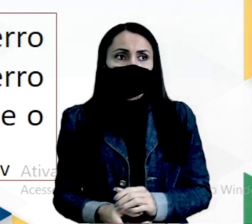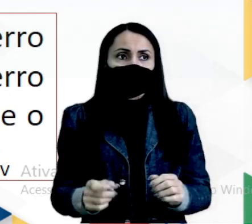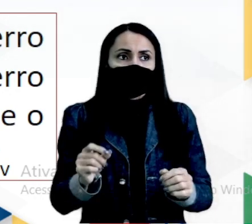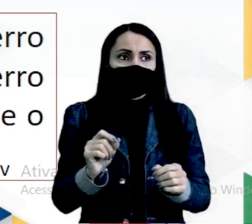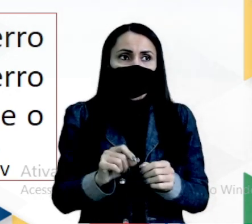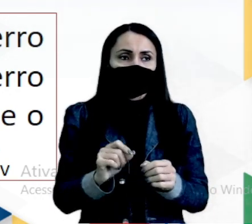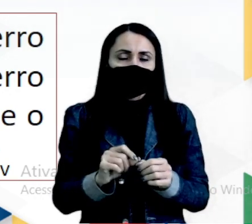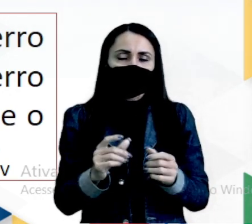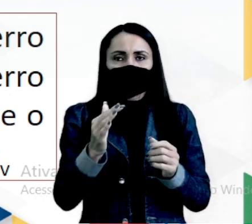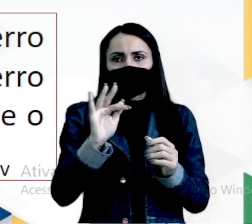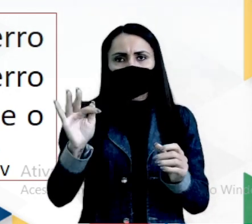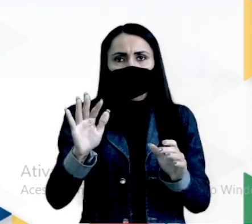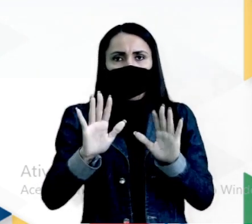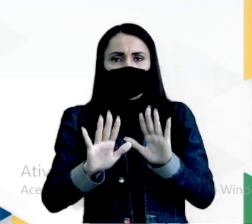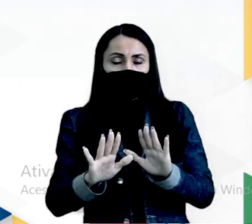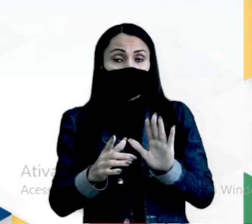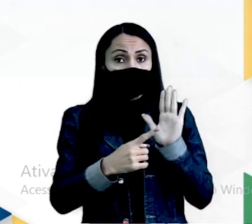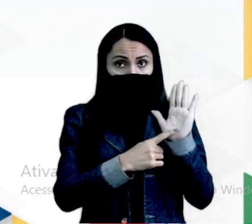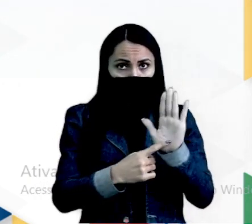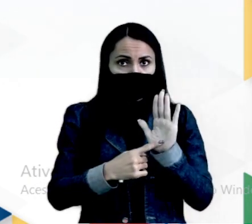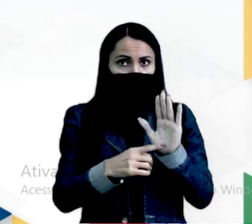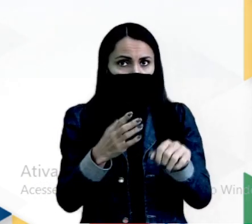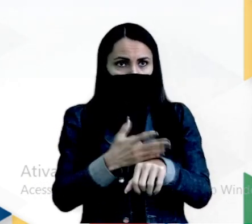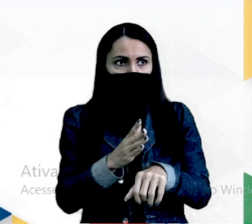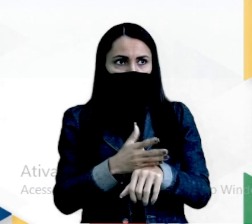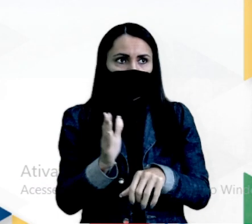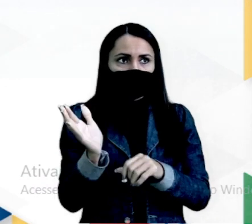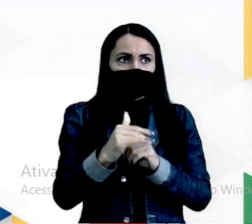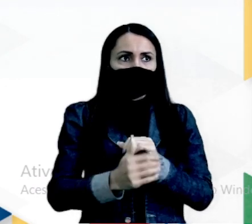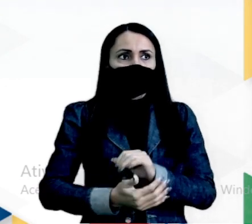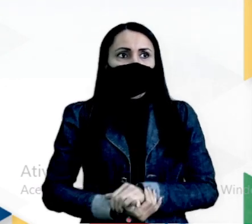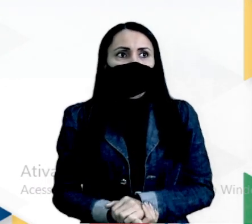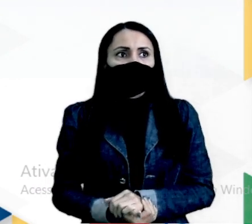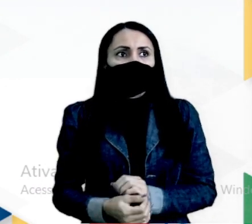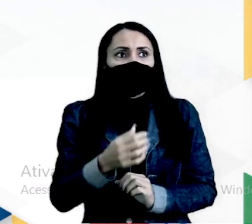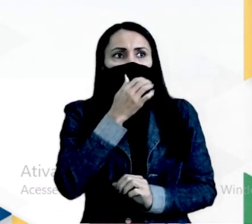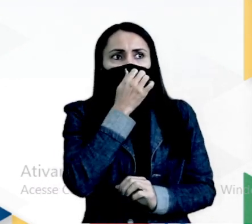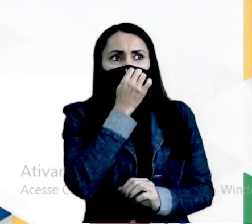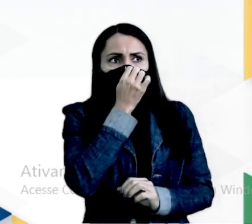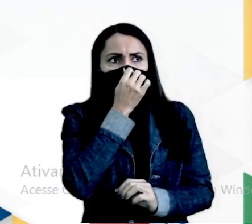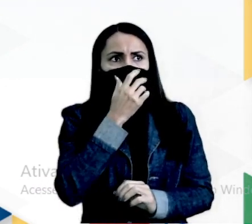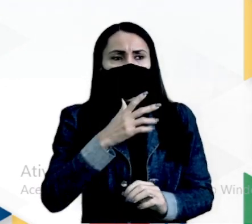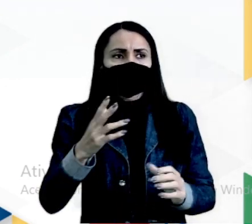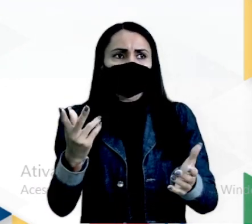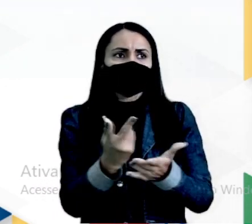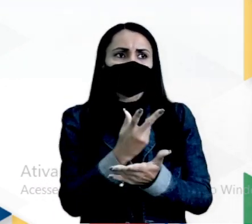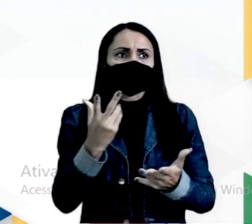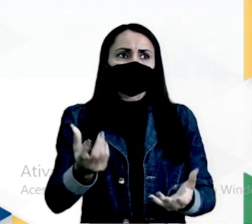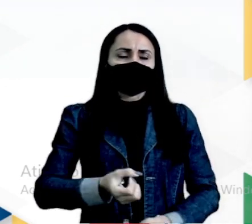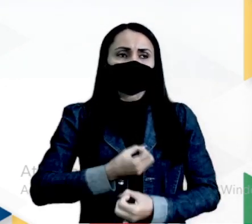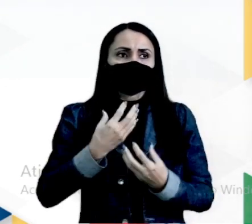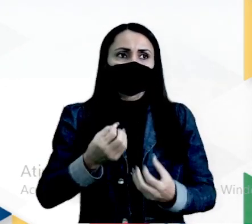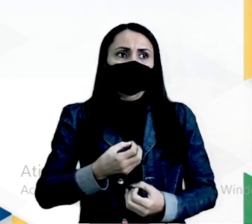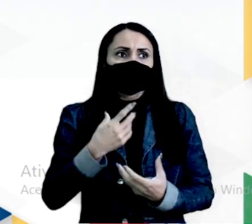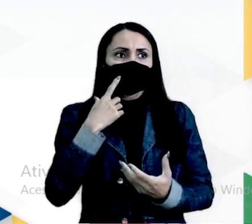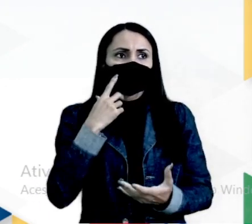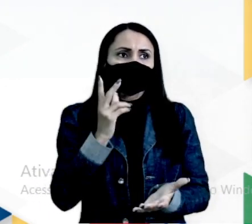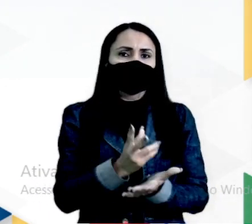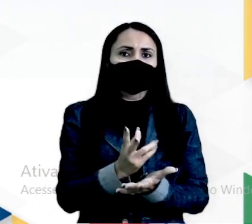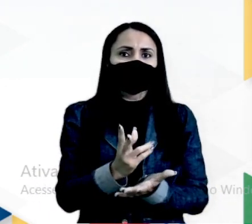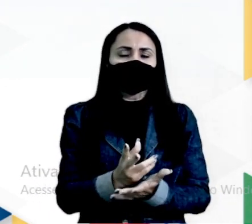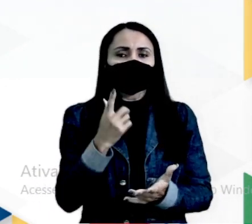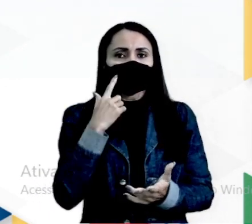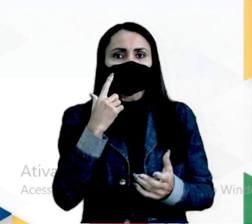menos o outro. Complicado? Não, vou te mostrar na prática. Vem comigo, ó. Esse erro expresso na medida, na mesma unidade de medida,